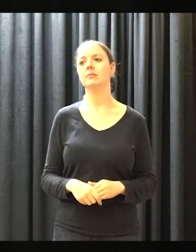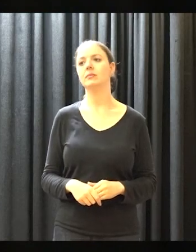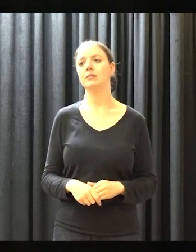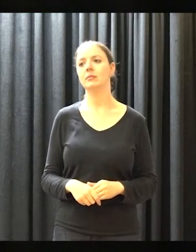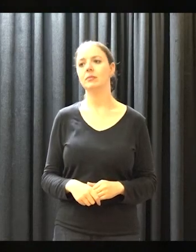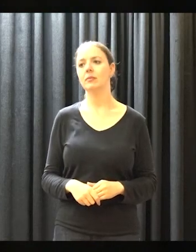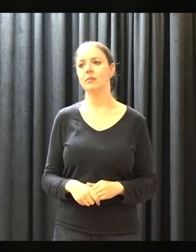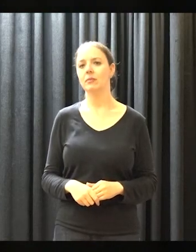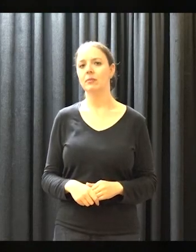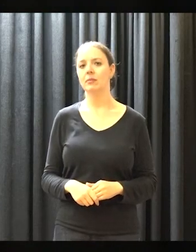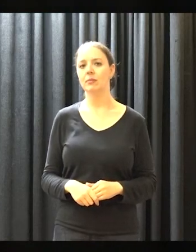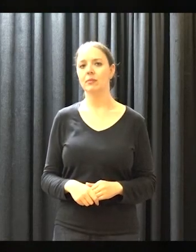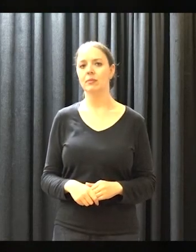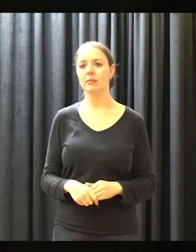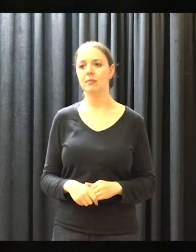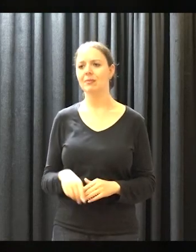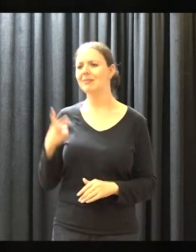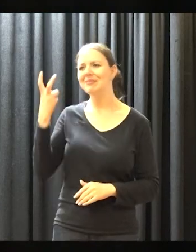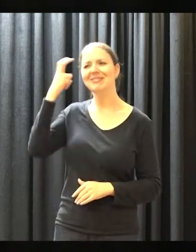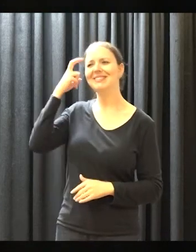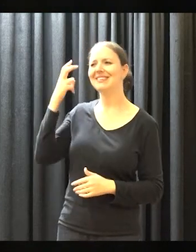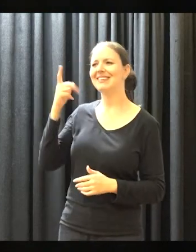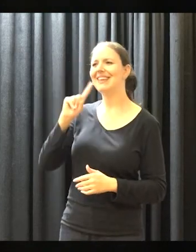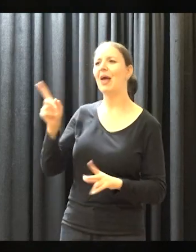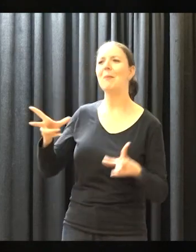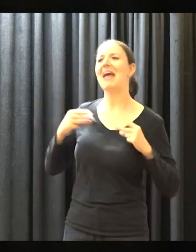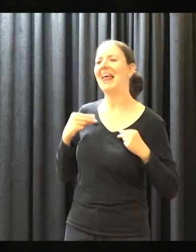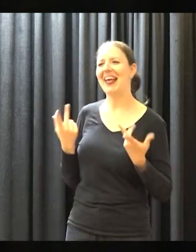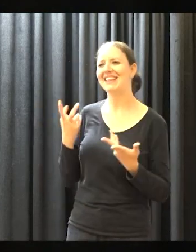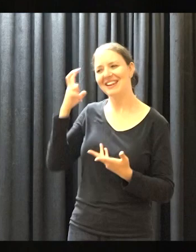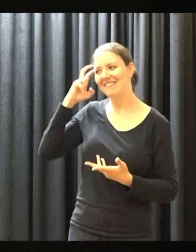Feminista com a crepe da Alice Kaffer.